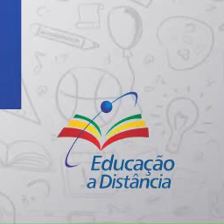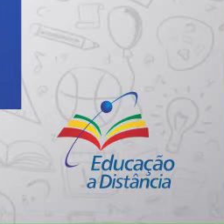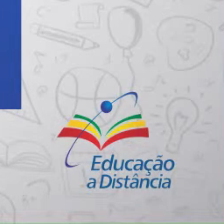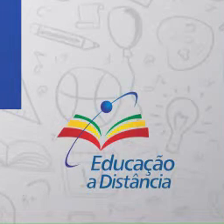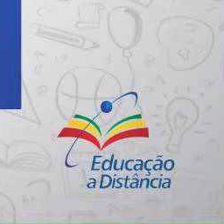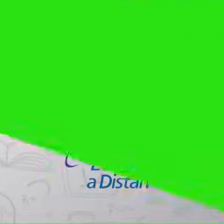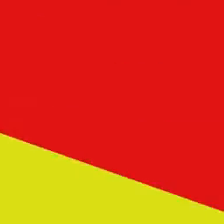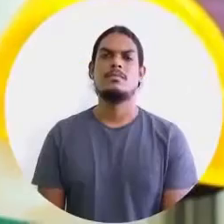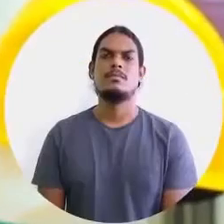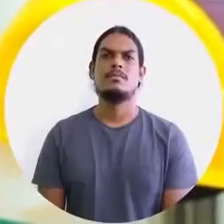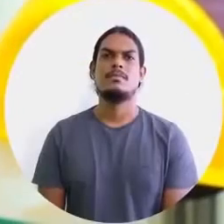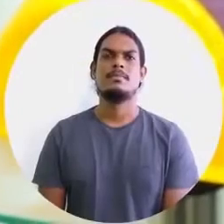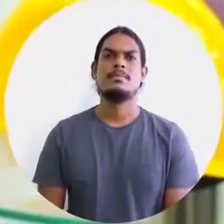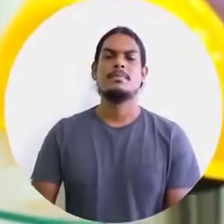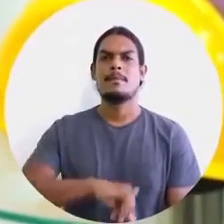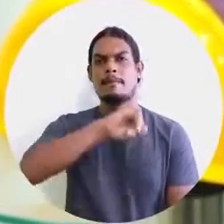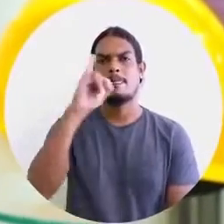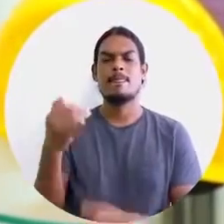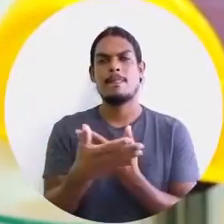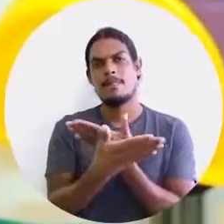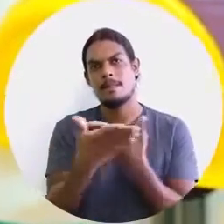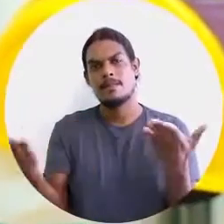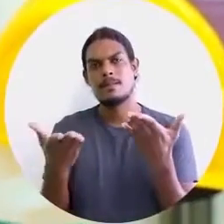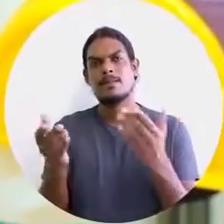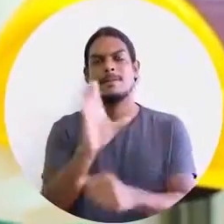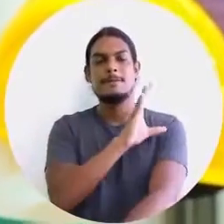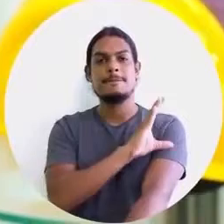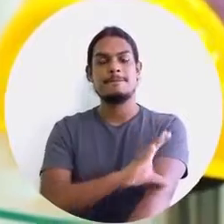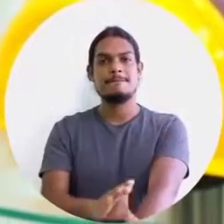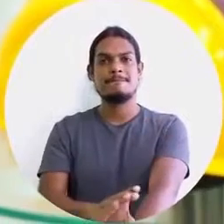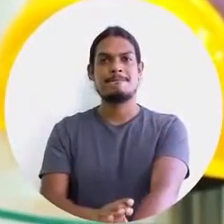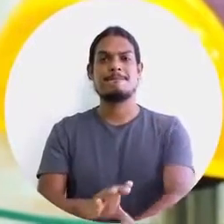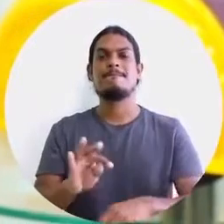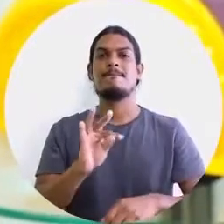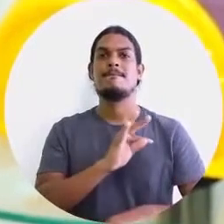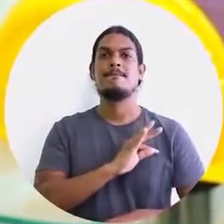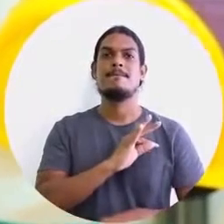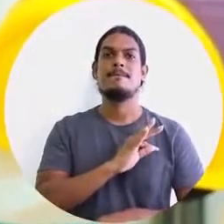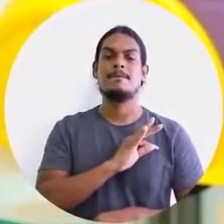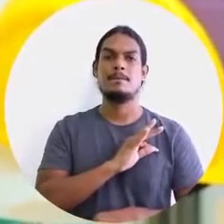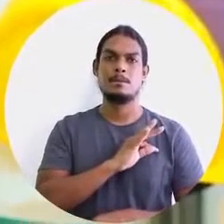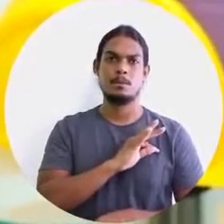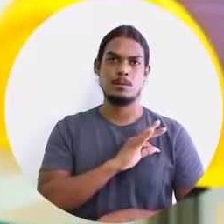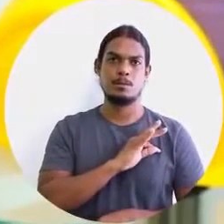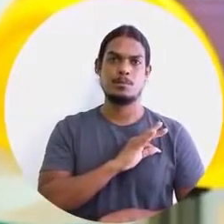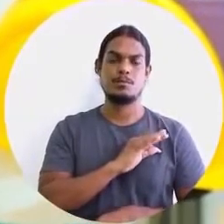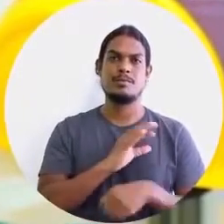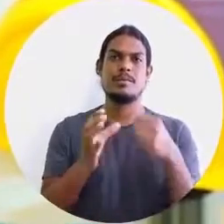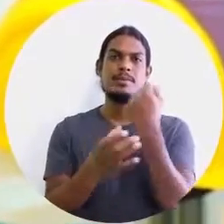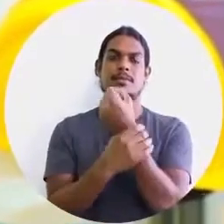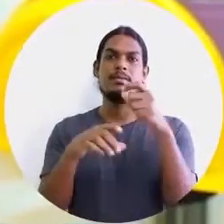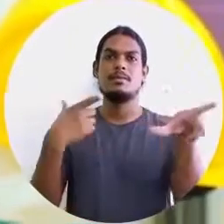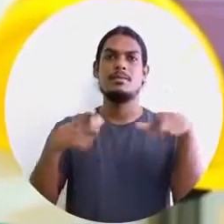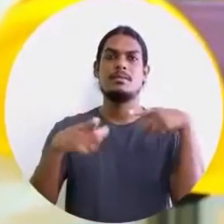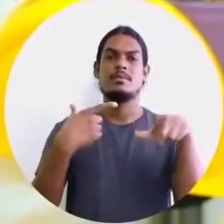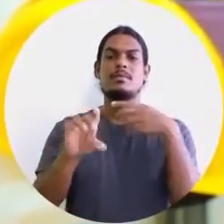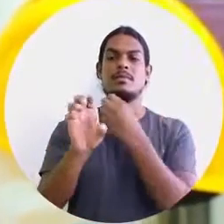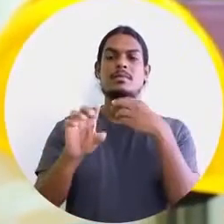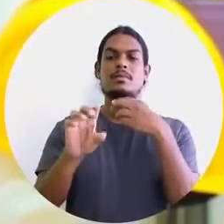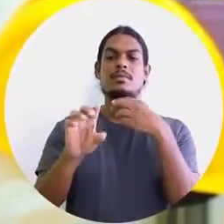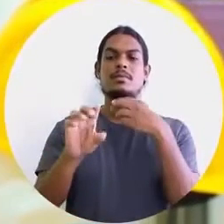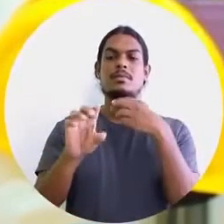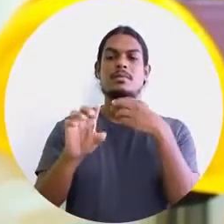trabalho. Caro estudante do curso técnico em segurança do trabalho, do ensino à distância da Secretaria de Educação do Estado de